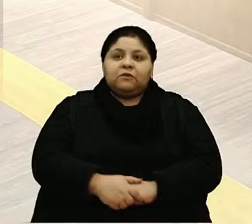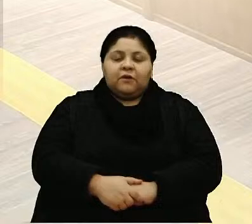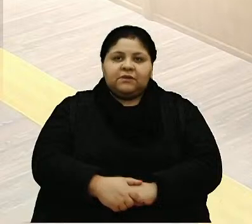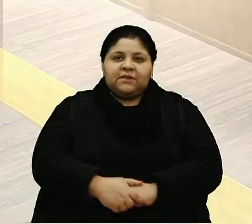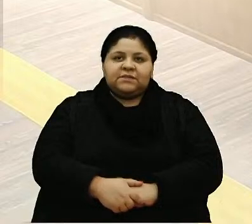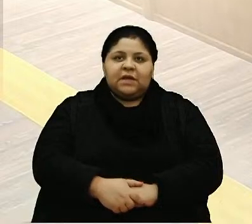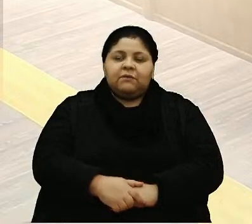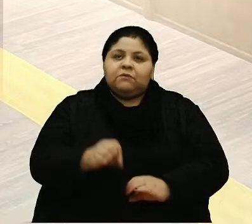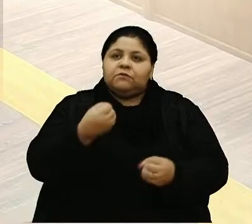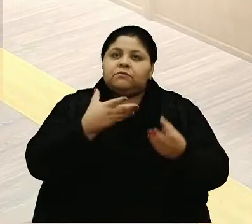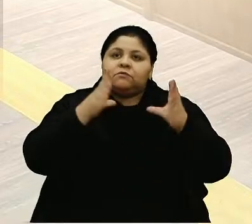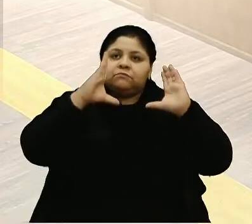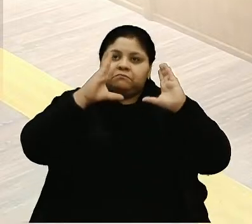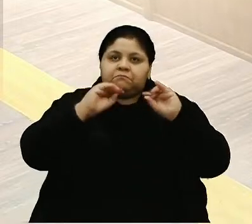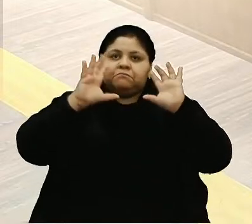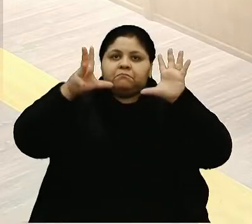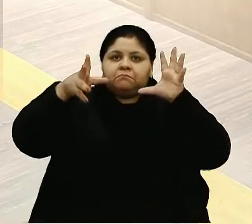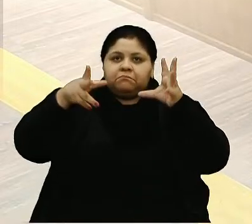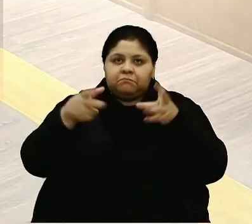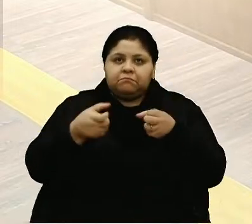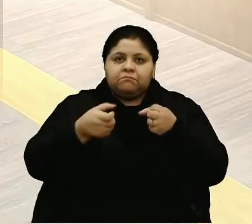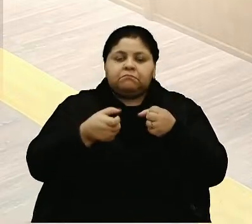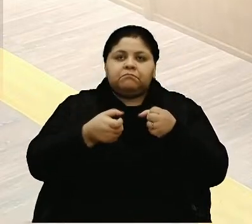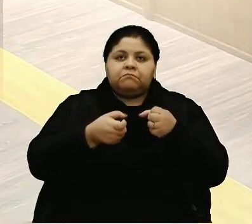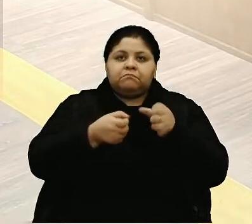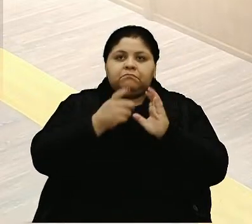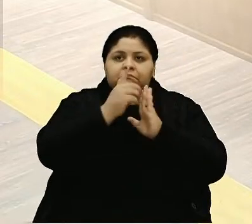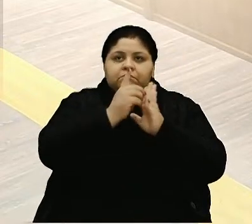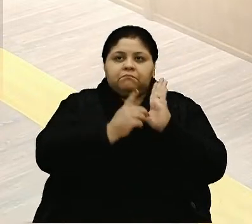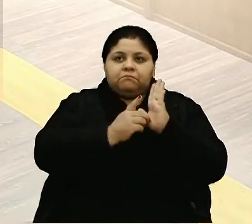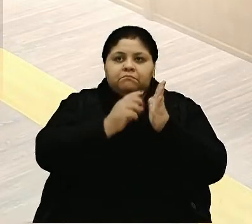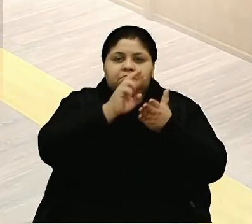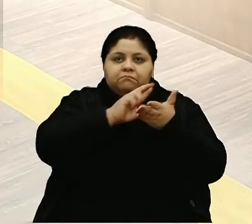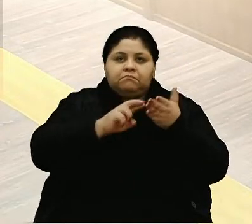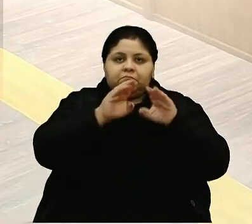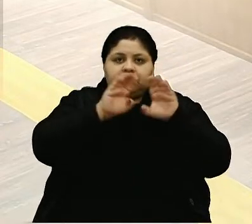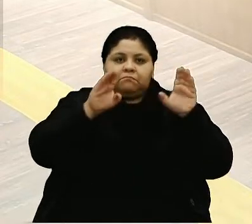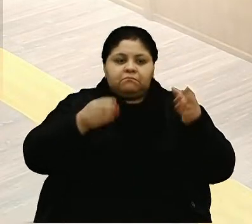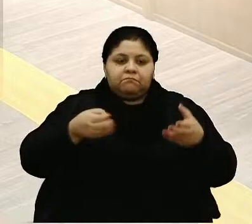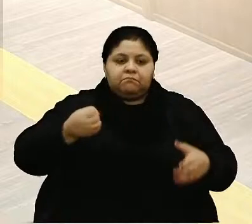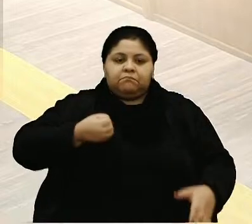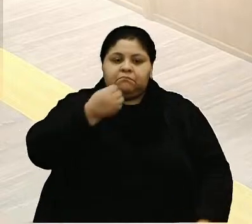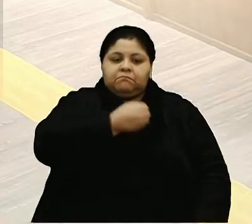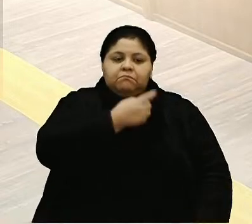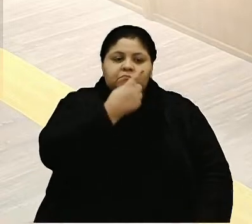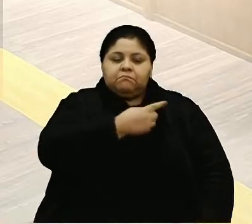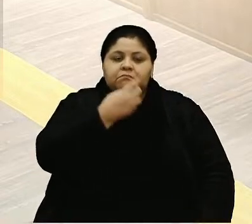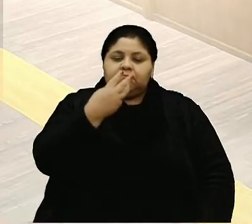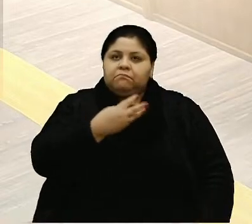Muito boa noite a todos. De acordo com a resolução de mesa número